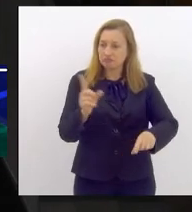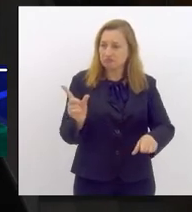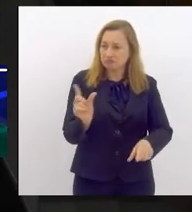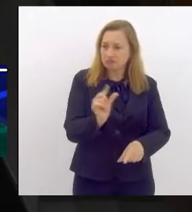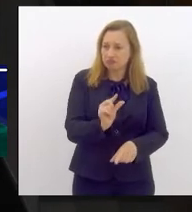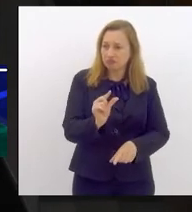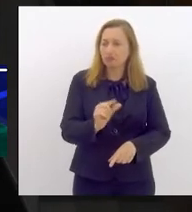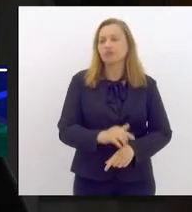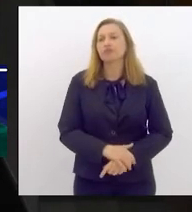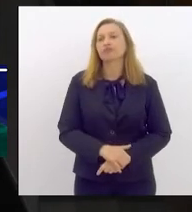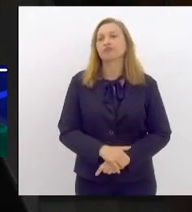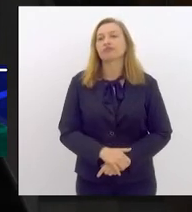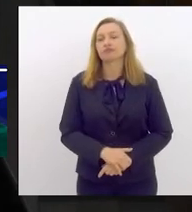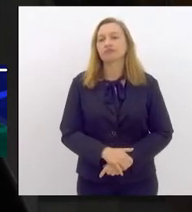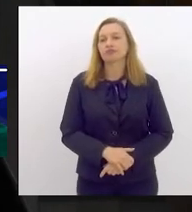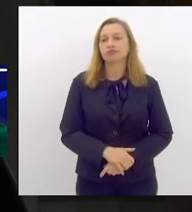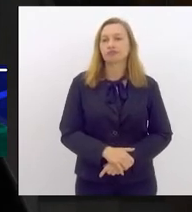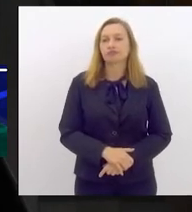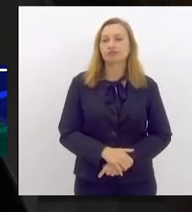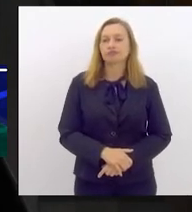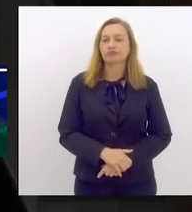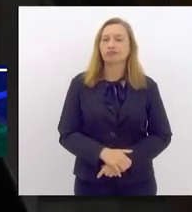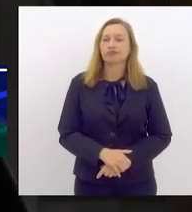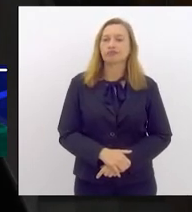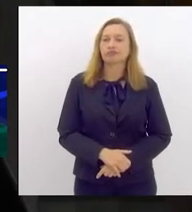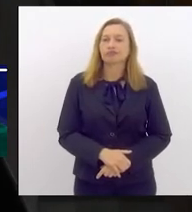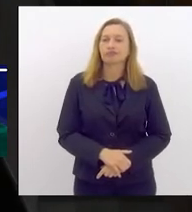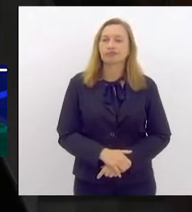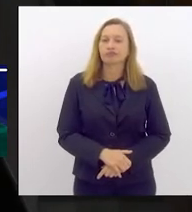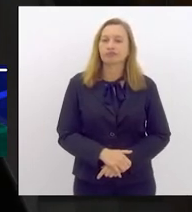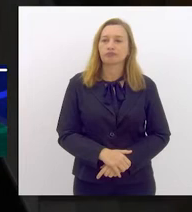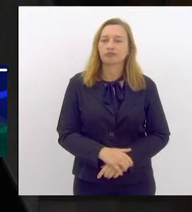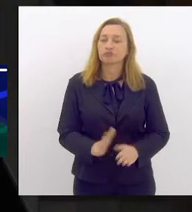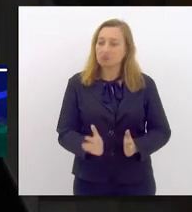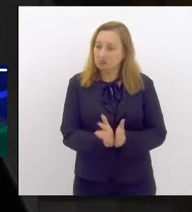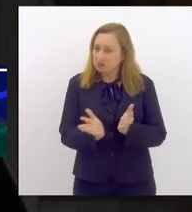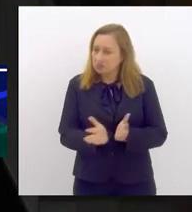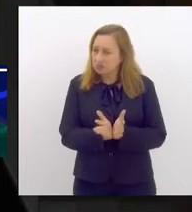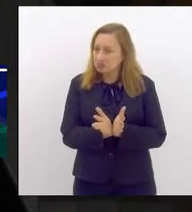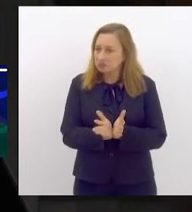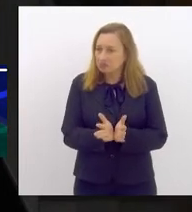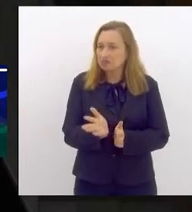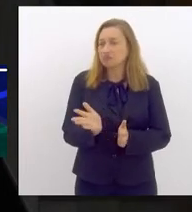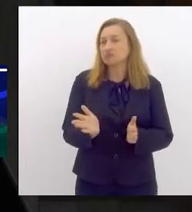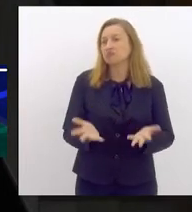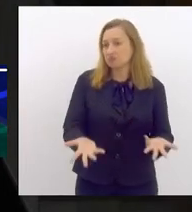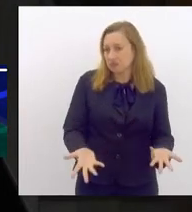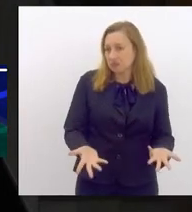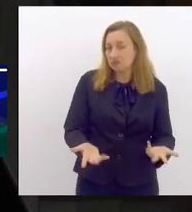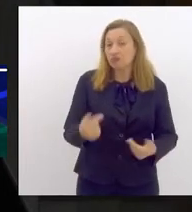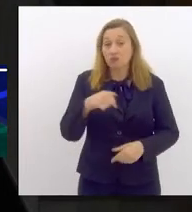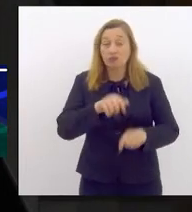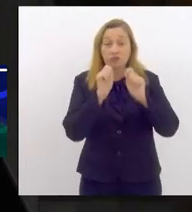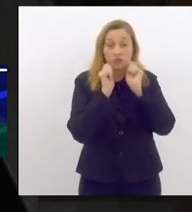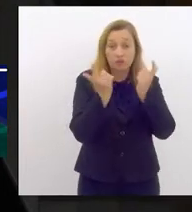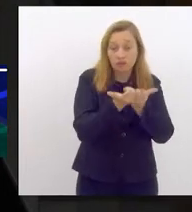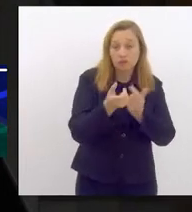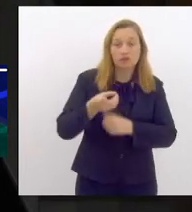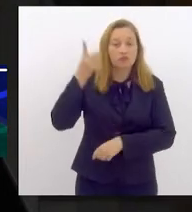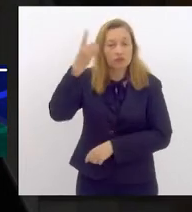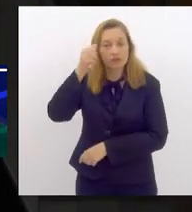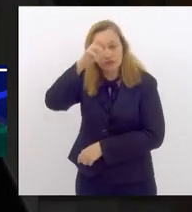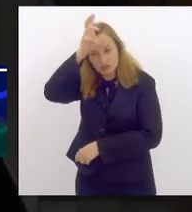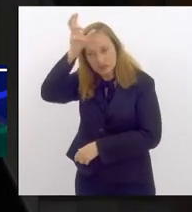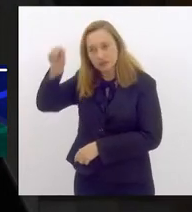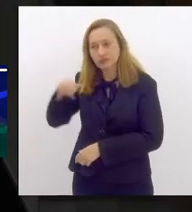prazo aumento exponencial da extrema pobreza e da miséria aqui na alerj Deputado te